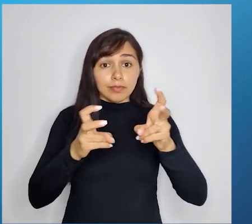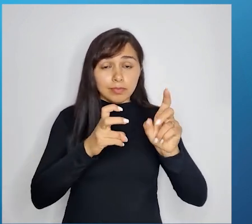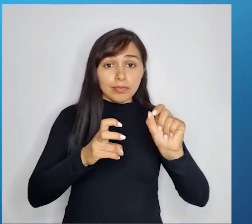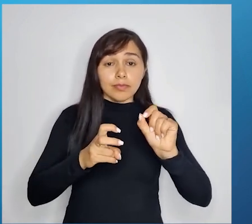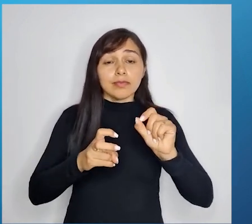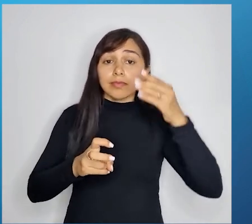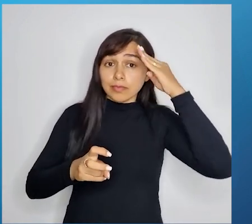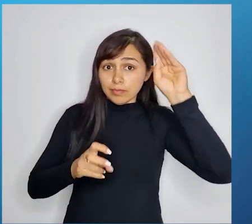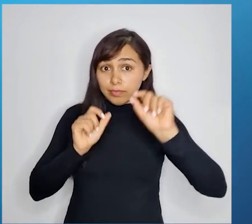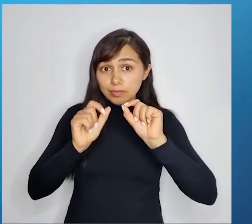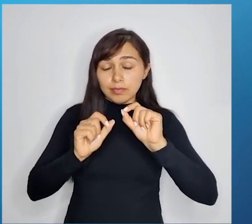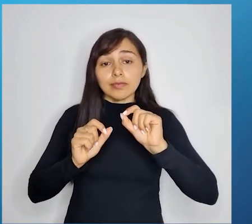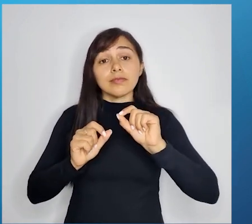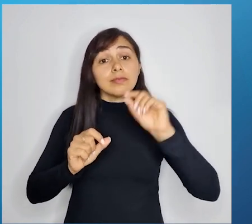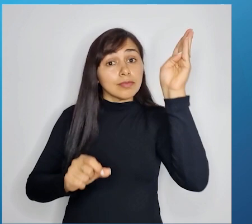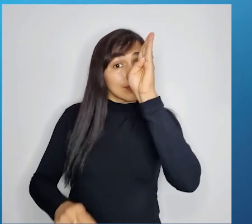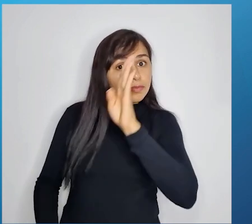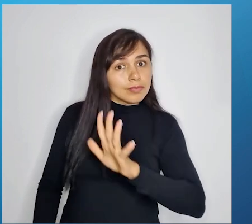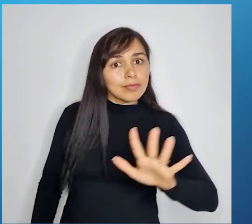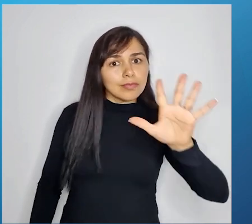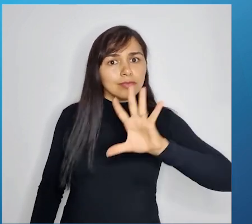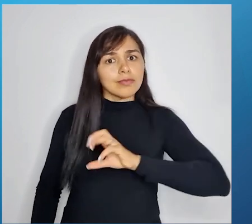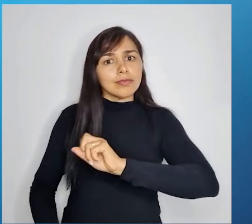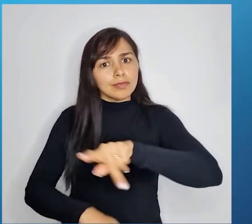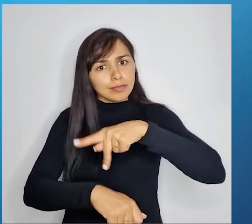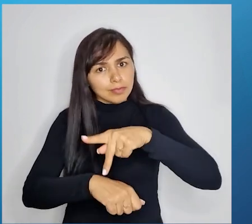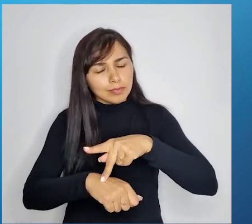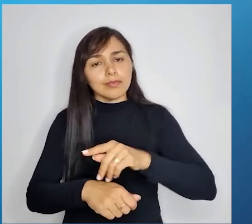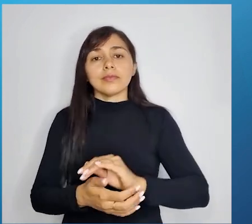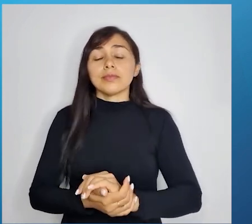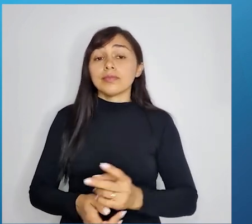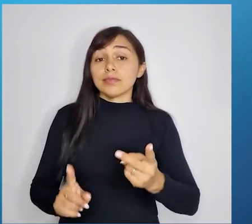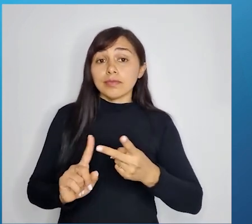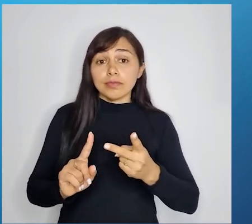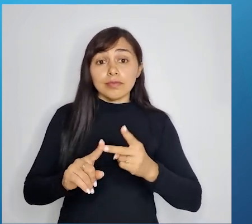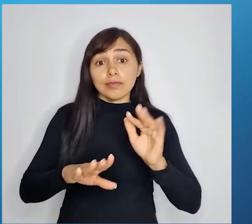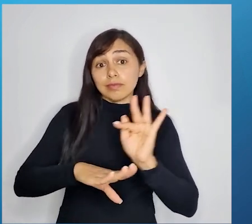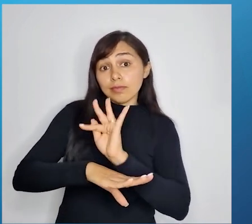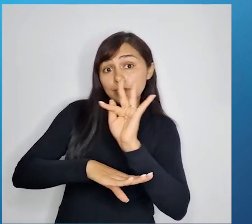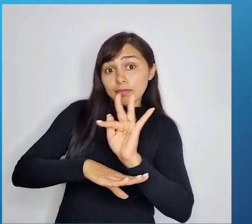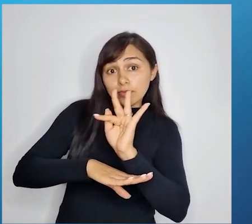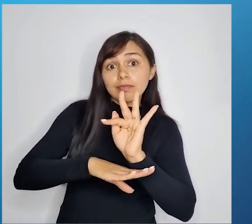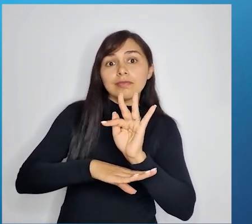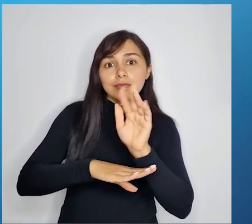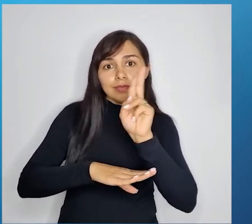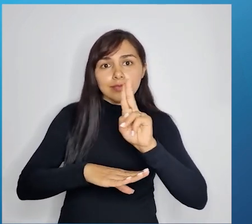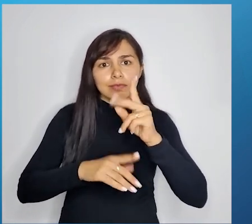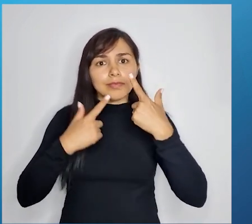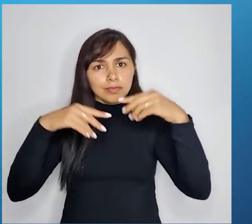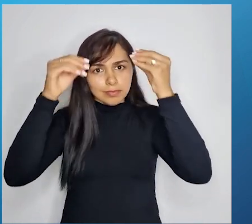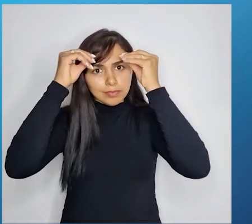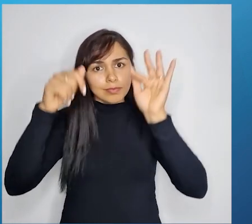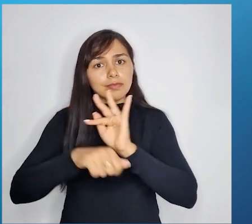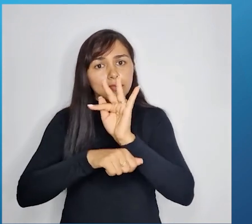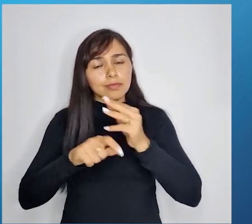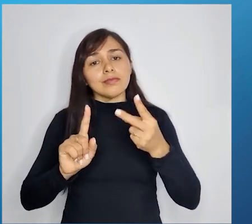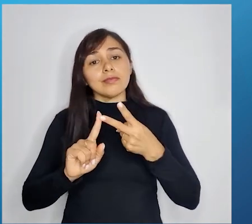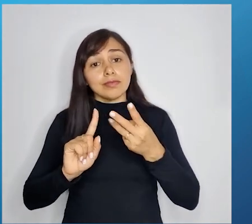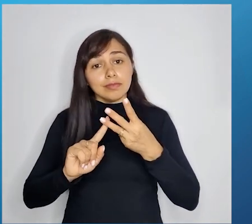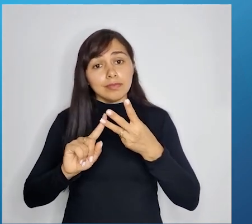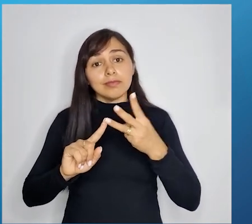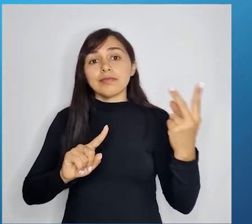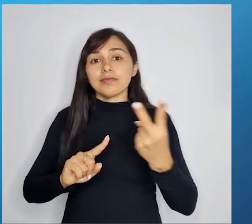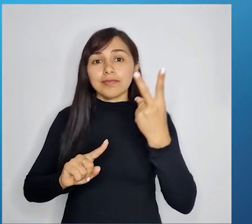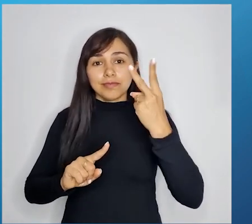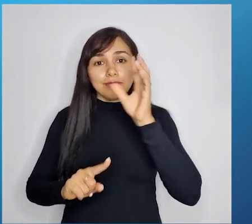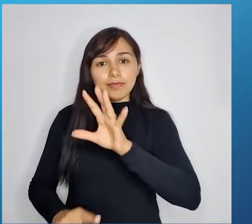as principais são nacionalismo, experimentação formal e a valorização do regionalismo. Essa